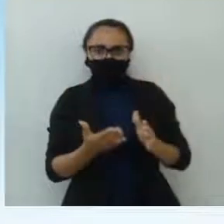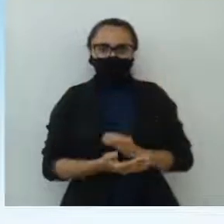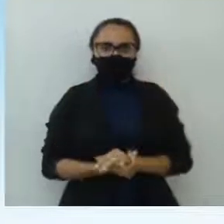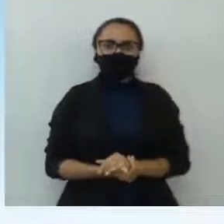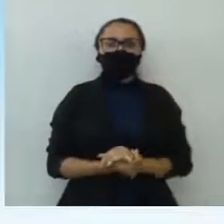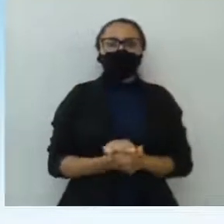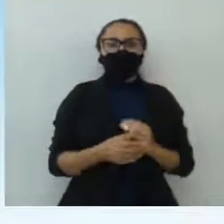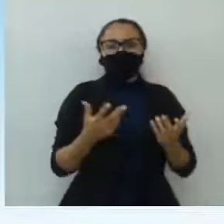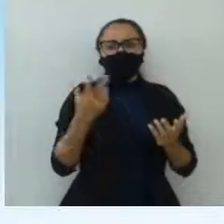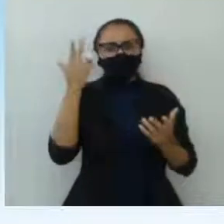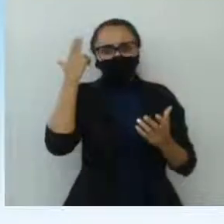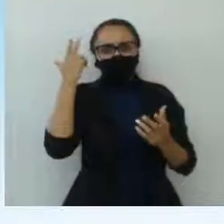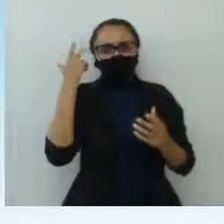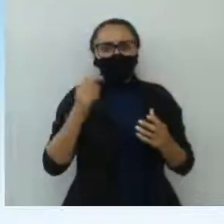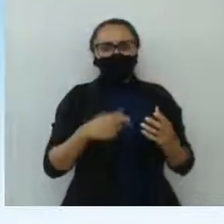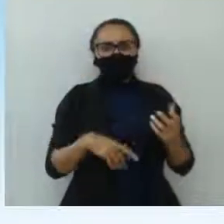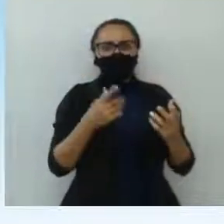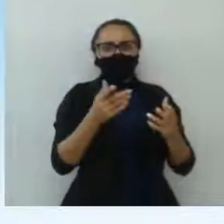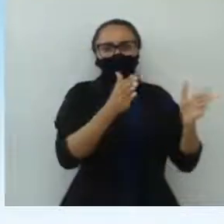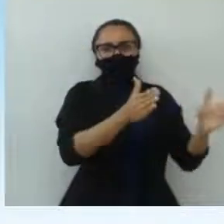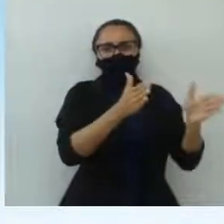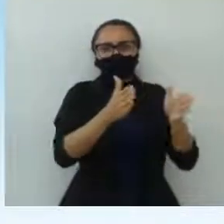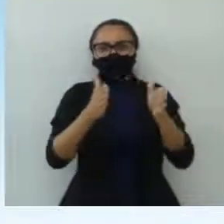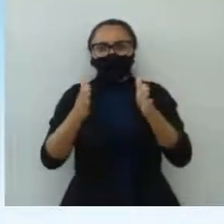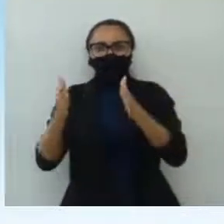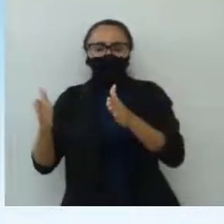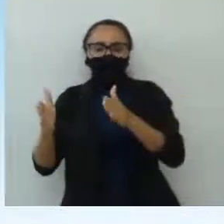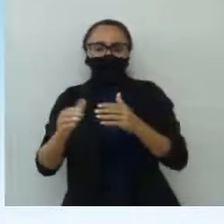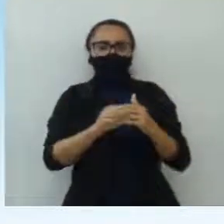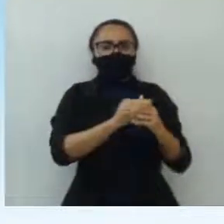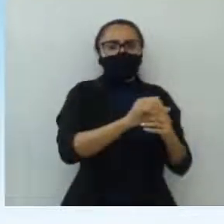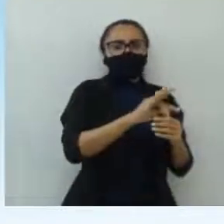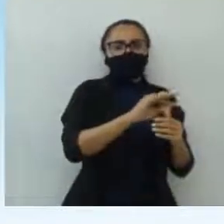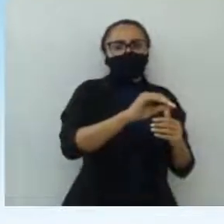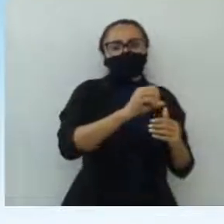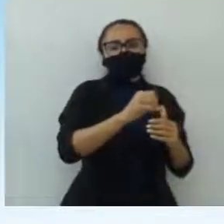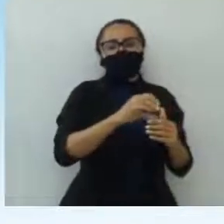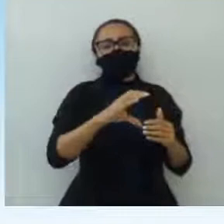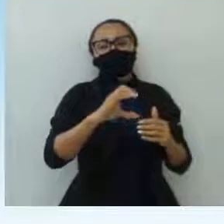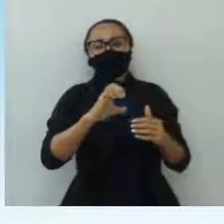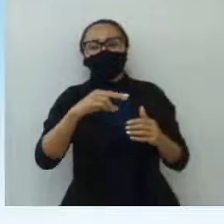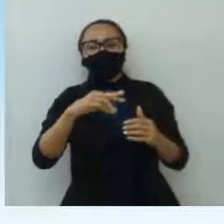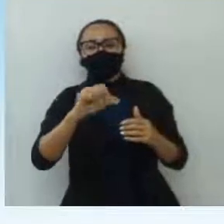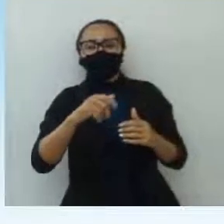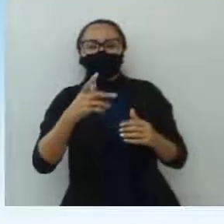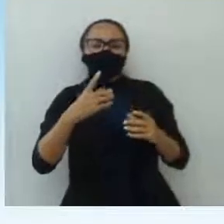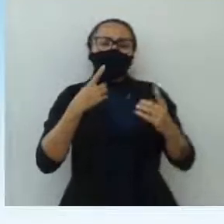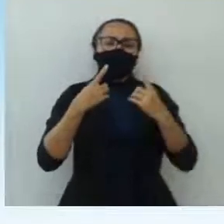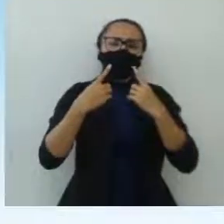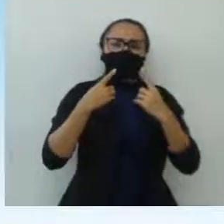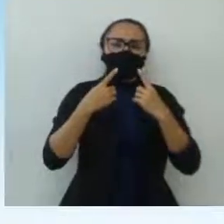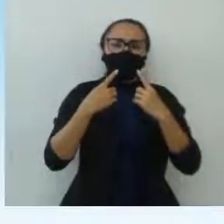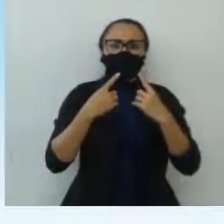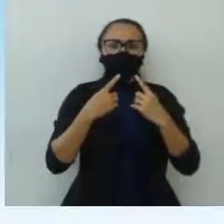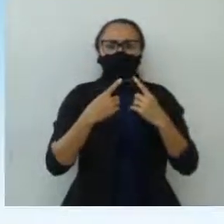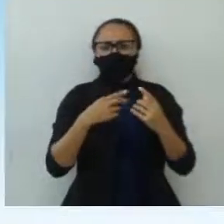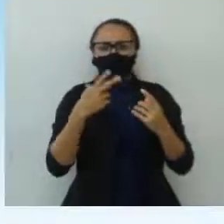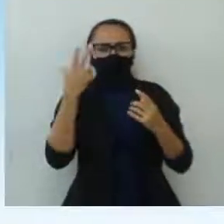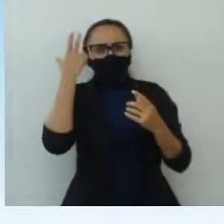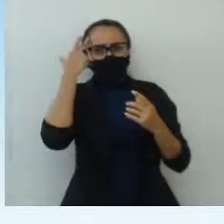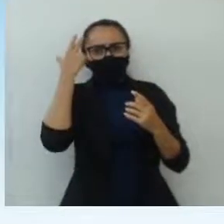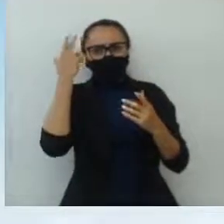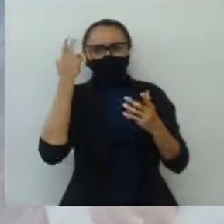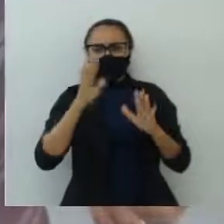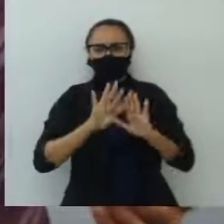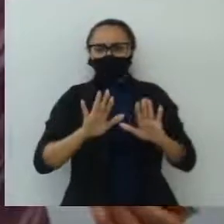são geralmente divididos em atos e cenas e são apresentados em diálogos, geralmente sem a presença do narrador. Não quer dizer que